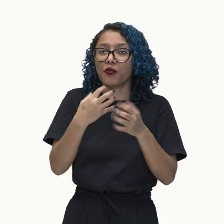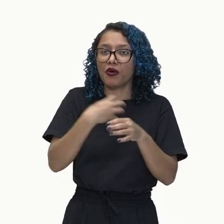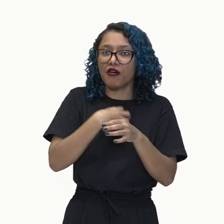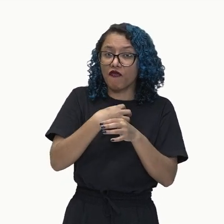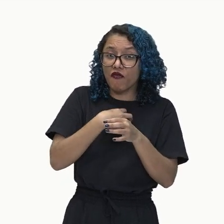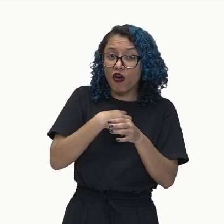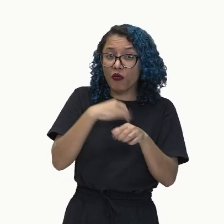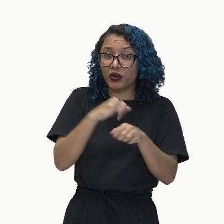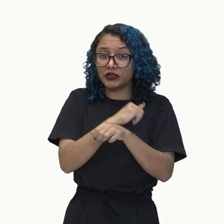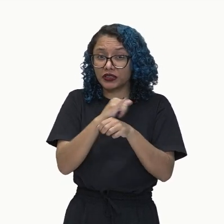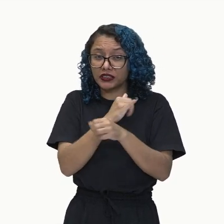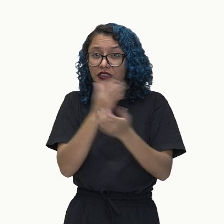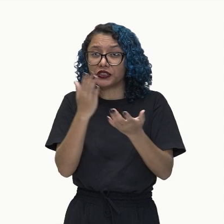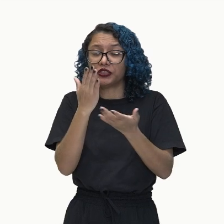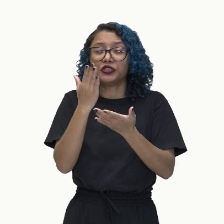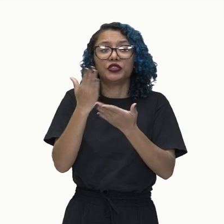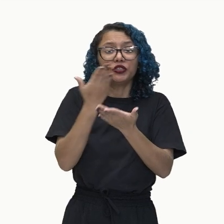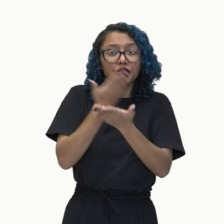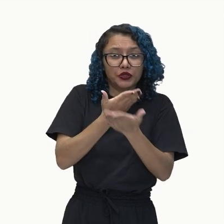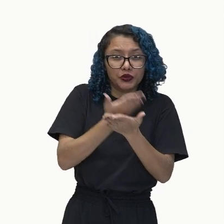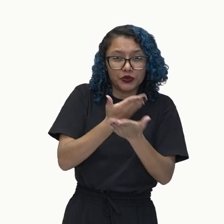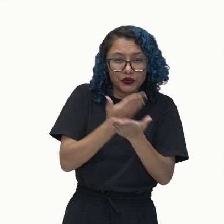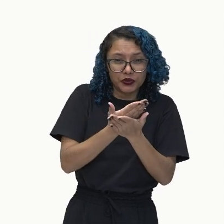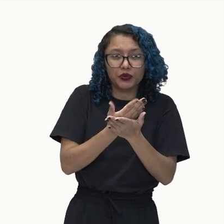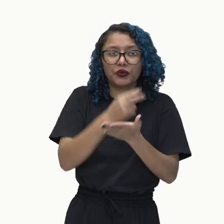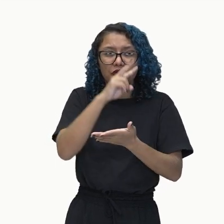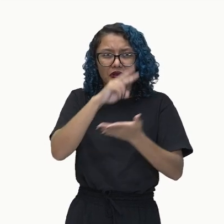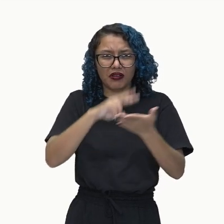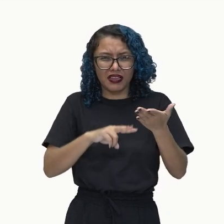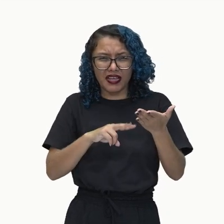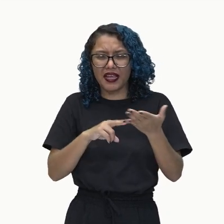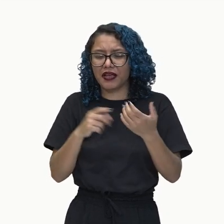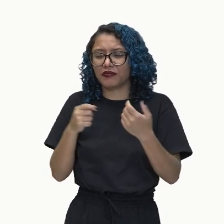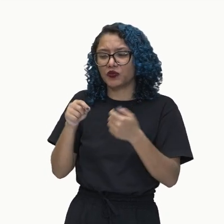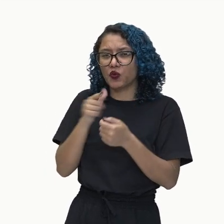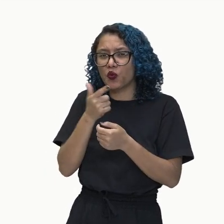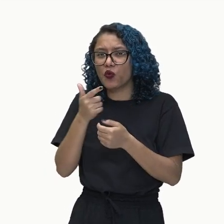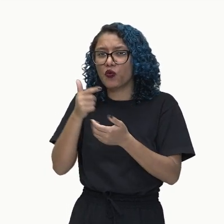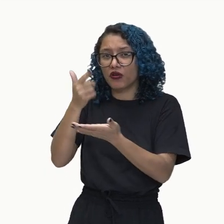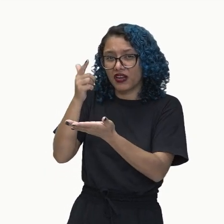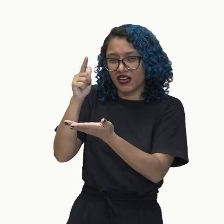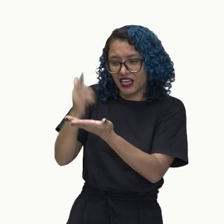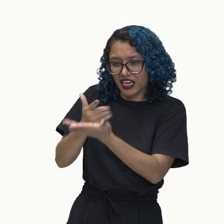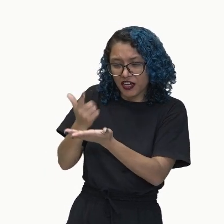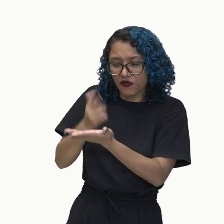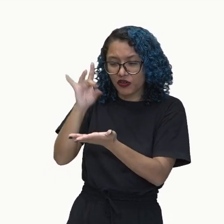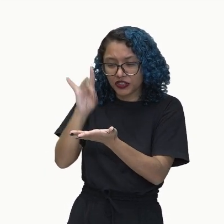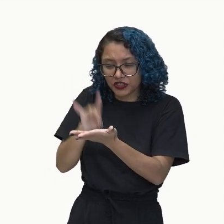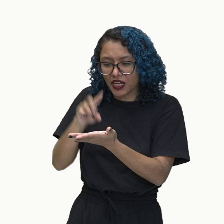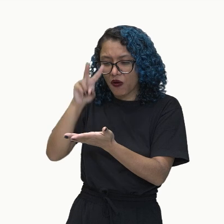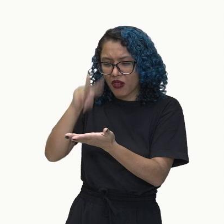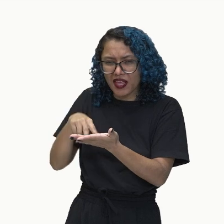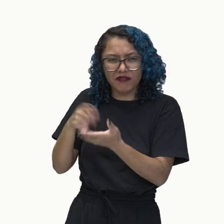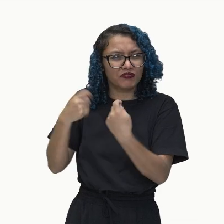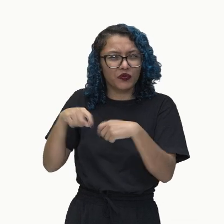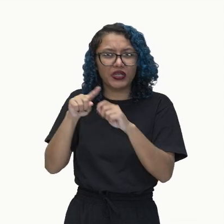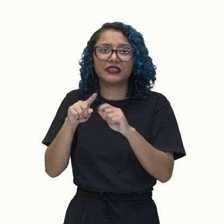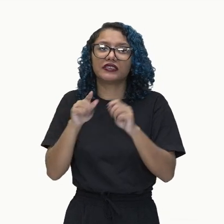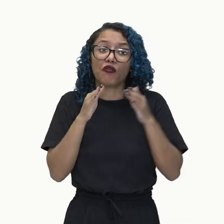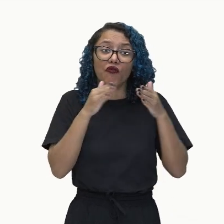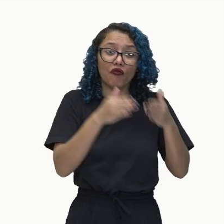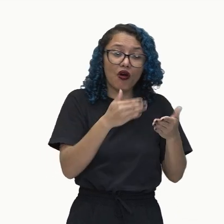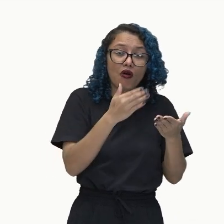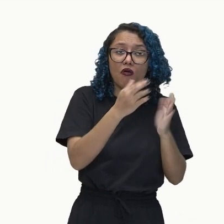ser lida depois, sem haver a necessidade de acessar os originais resenhados. Então, é muito comum